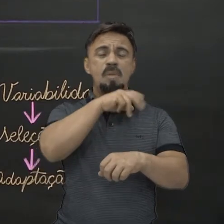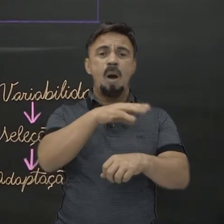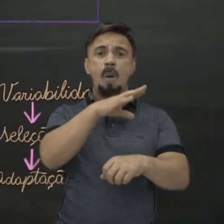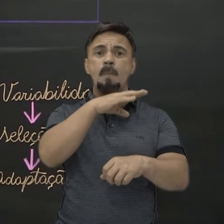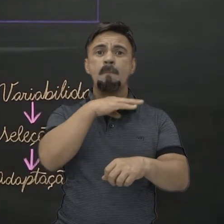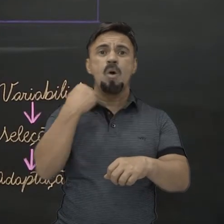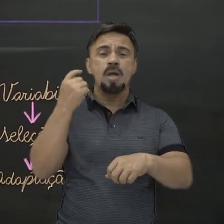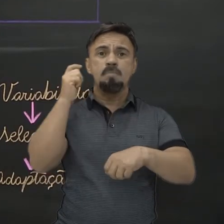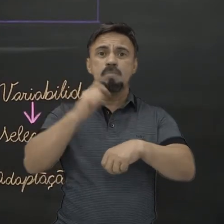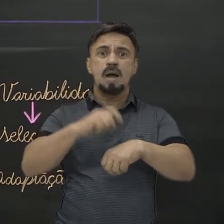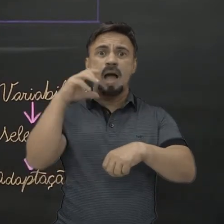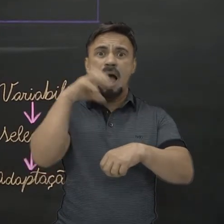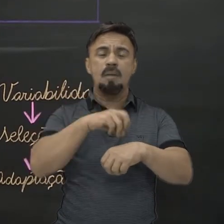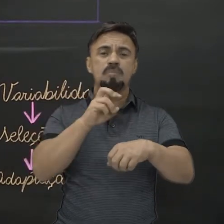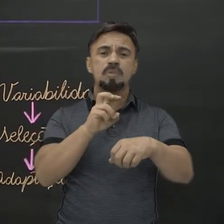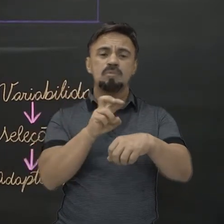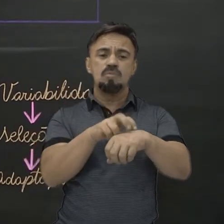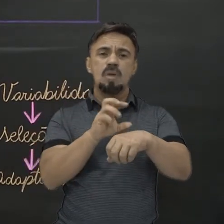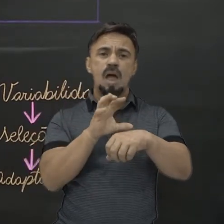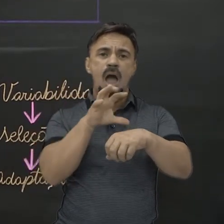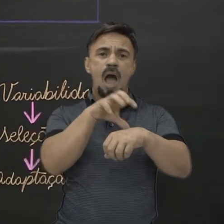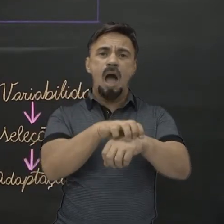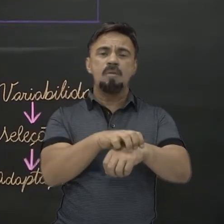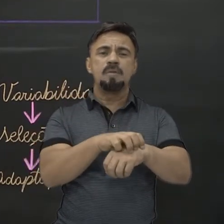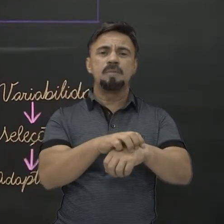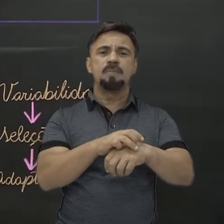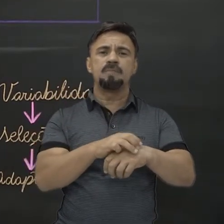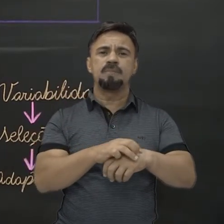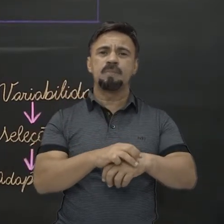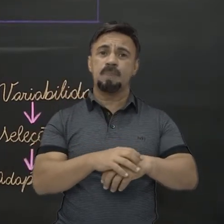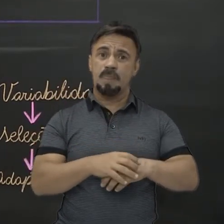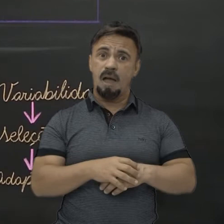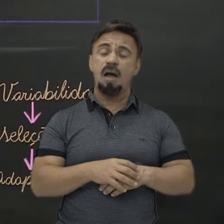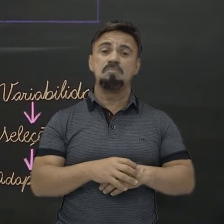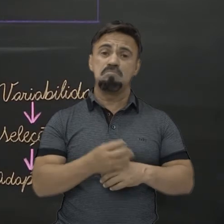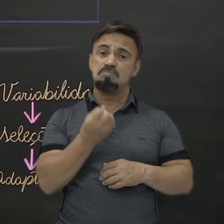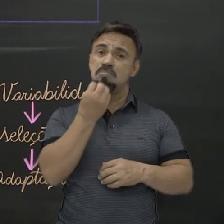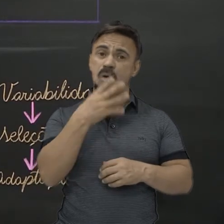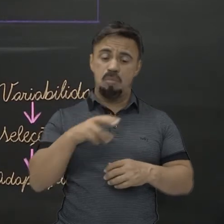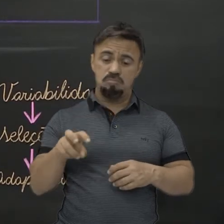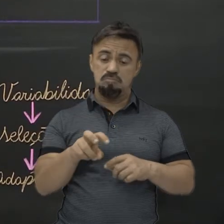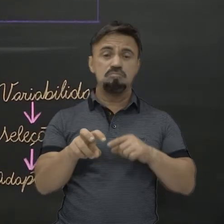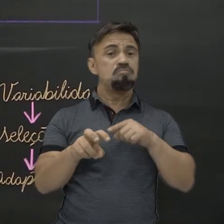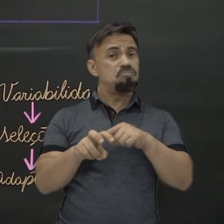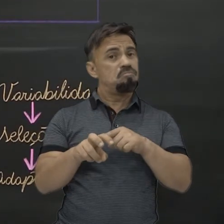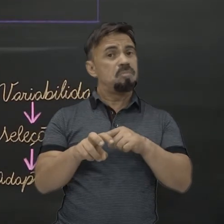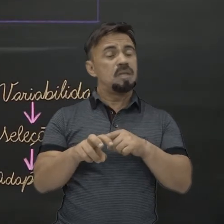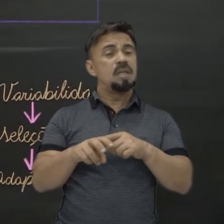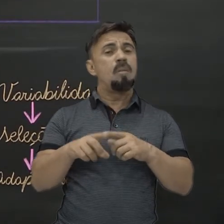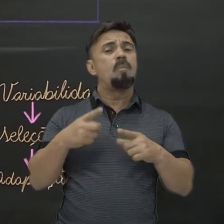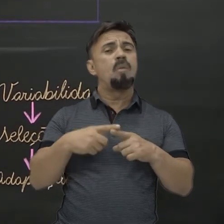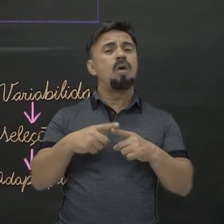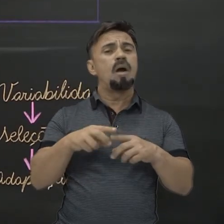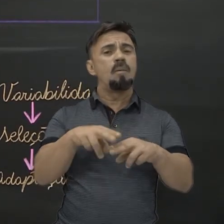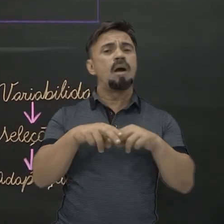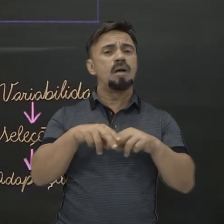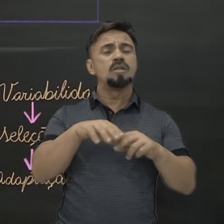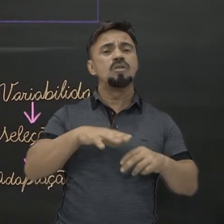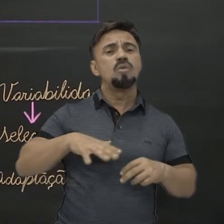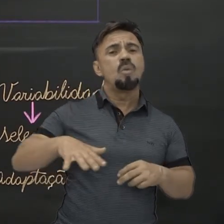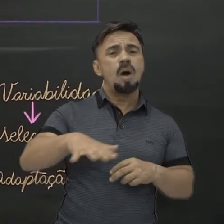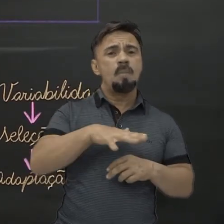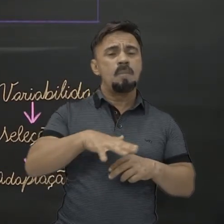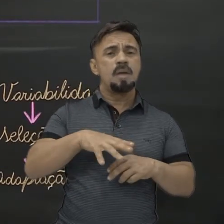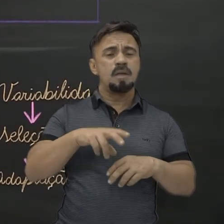ela conseguia pegar porque ela estava perto. Olha como foi vantajoso naquela circunstância, não era antes, ter um veneno